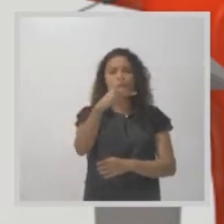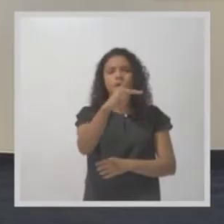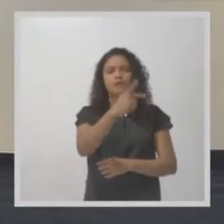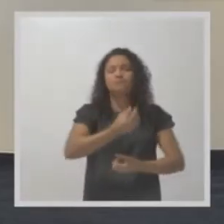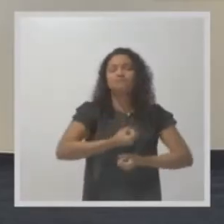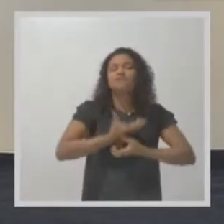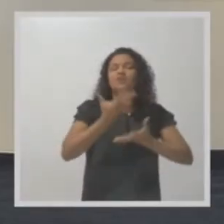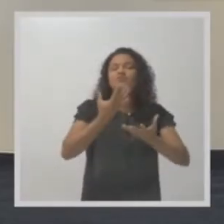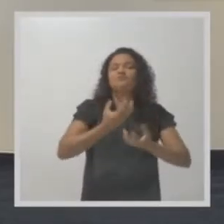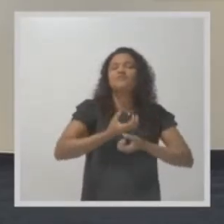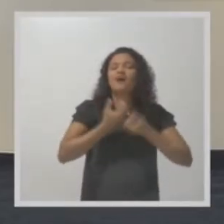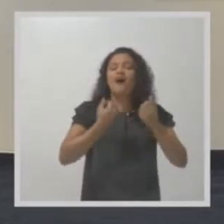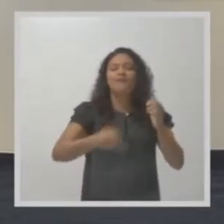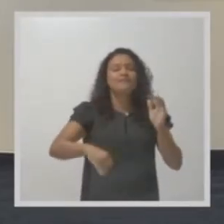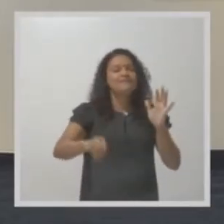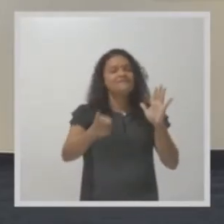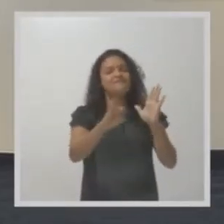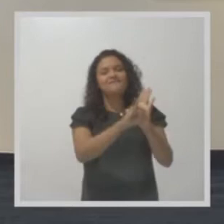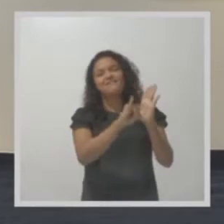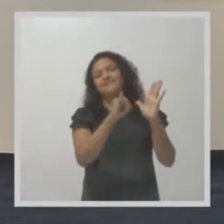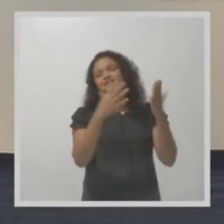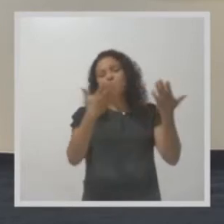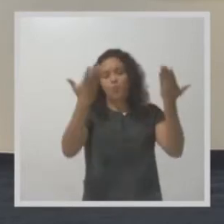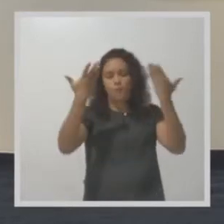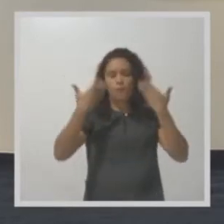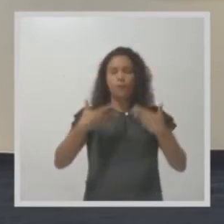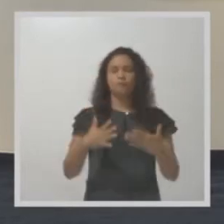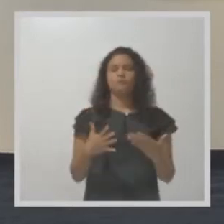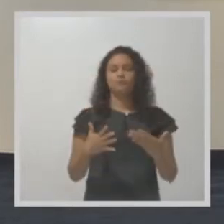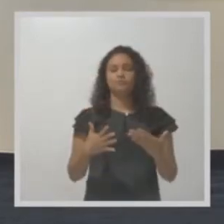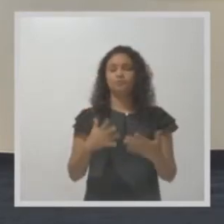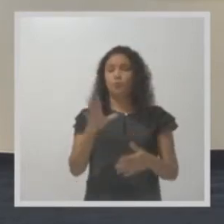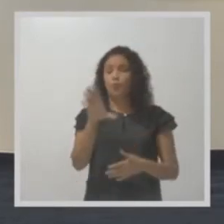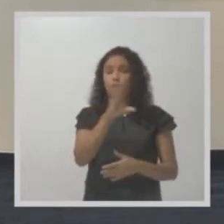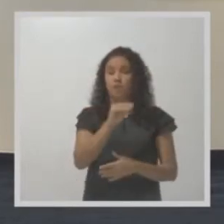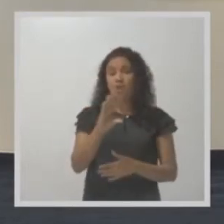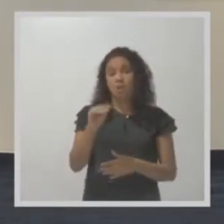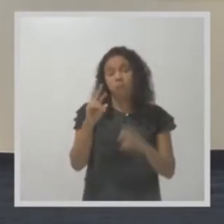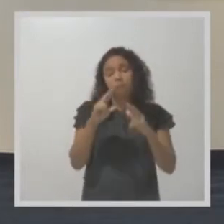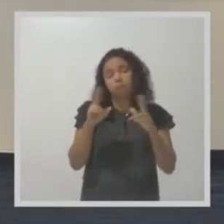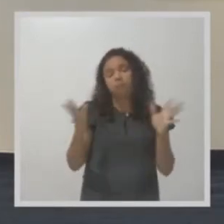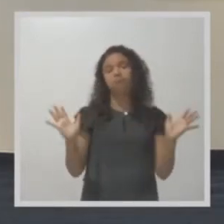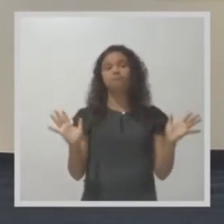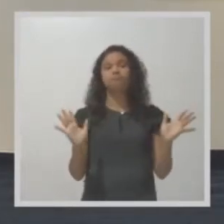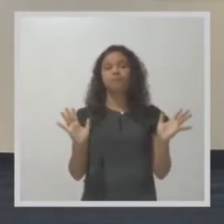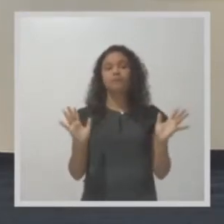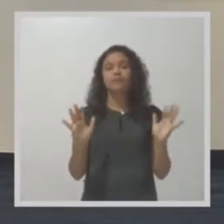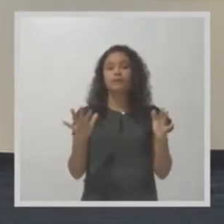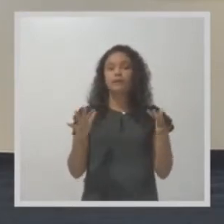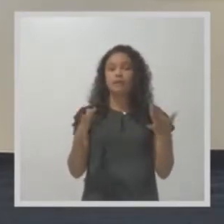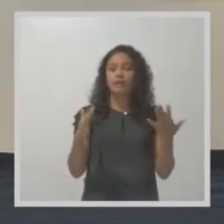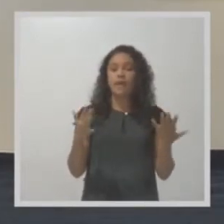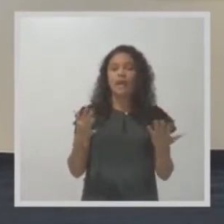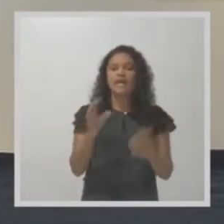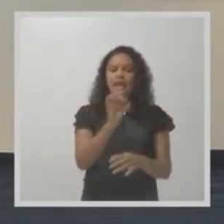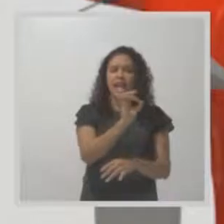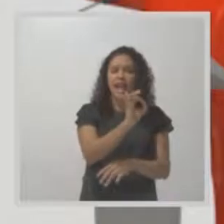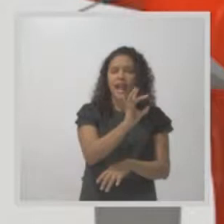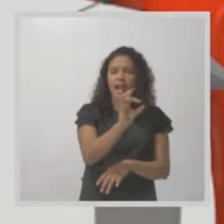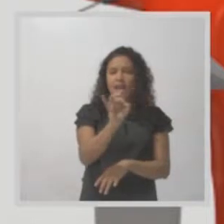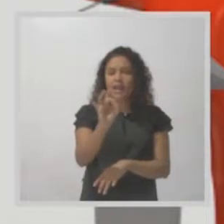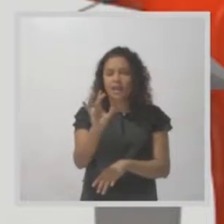sua identidade nesse falar. Então, é um ato individual, pois cada